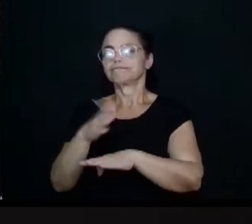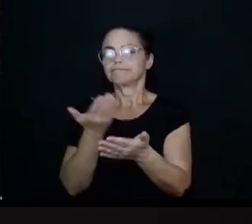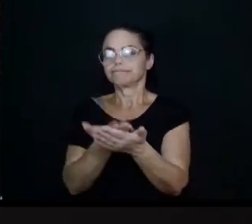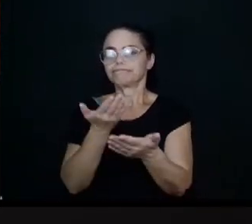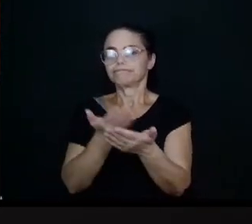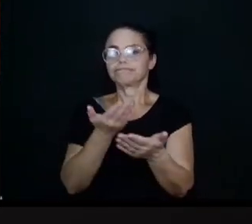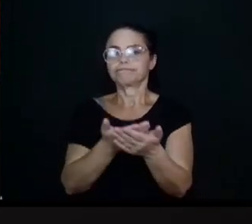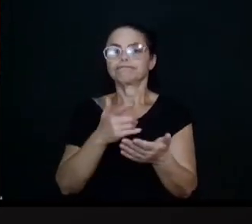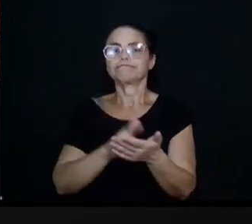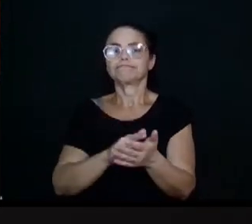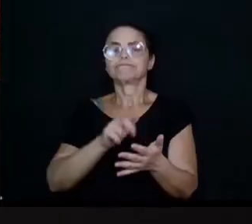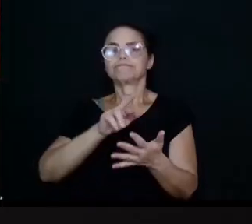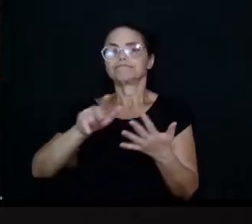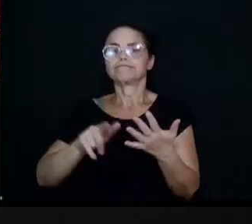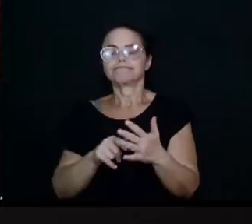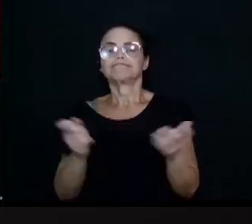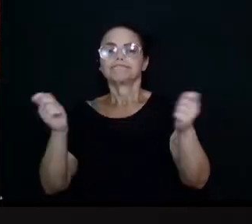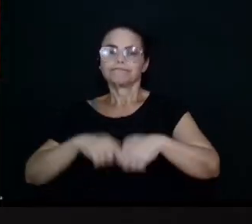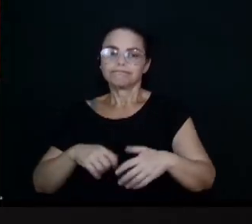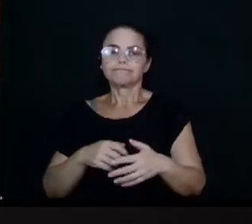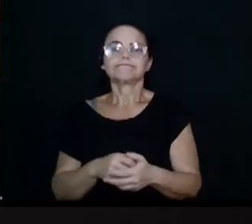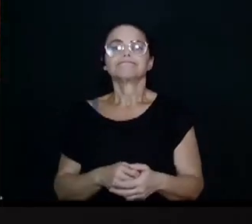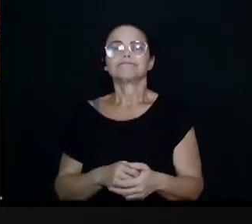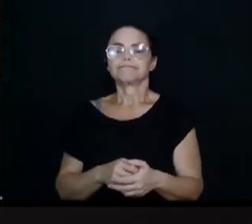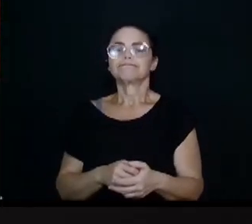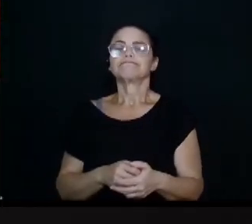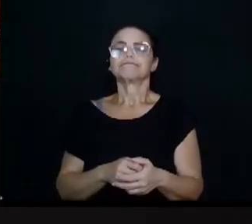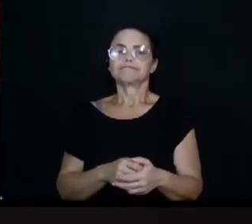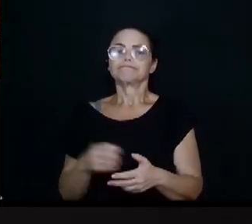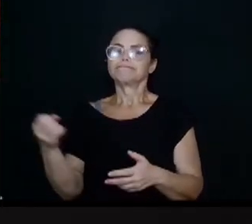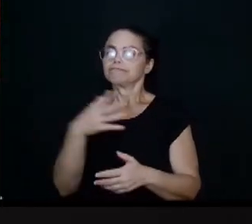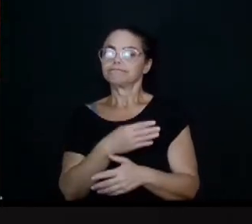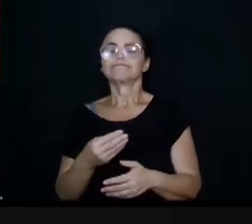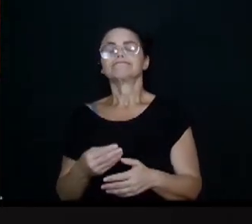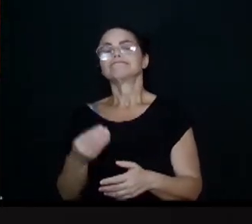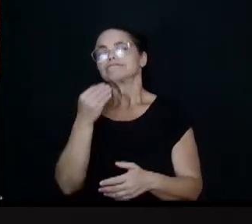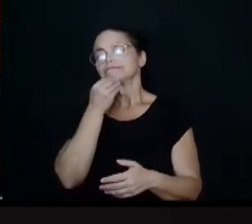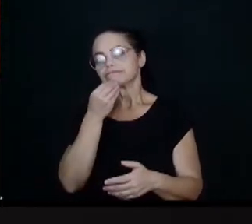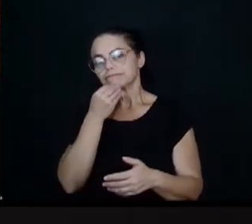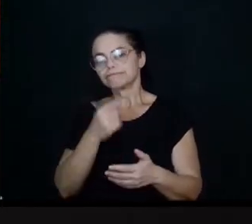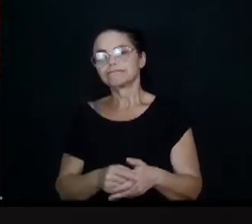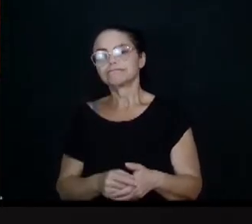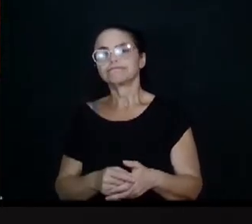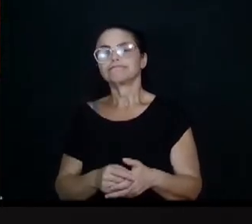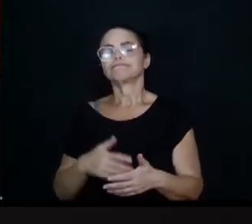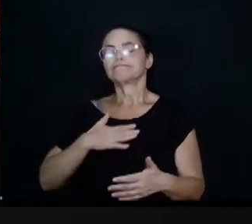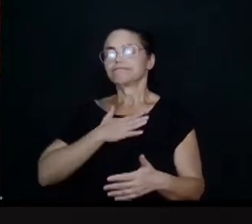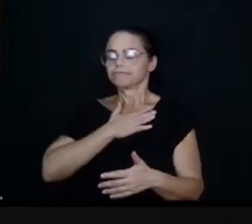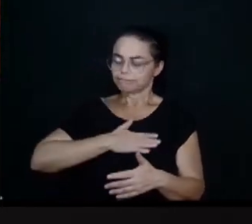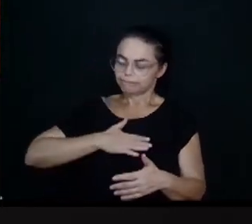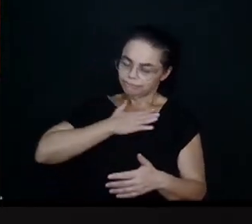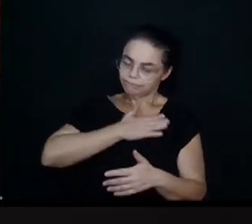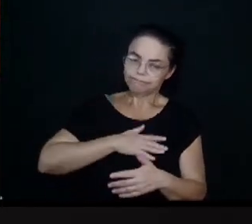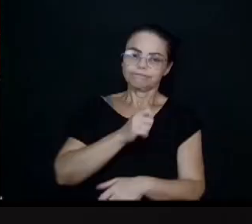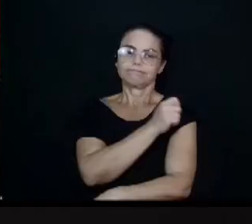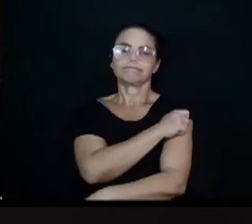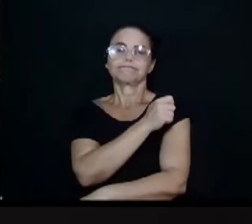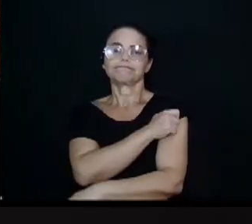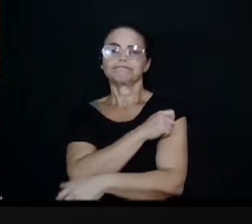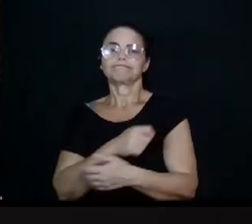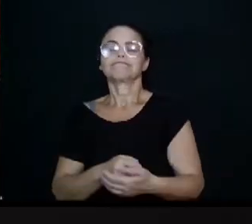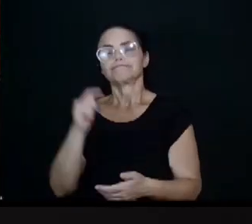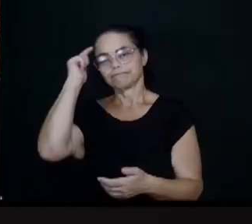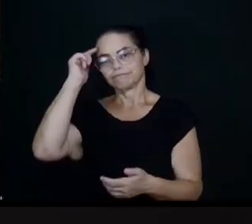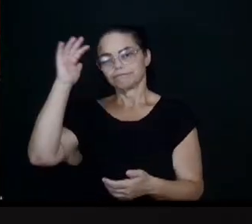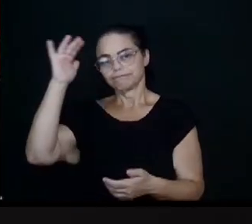outras possibilidades e talvez essas novas possibilidades agradem mais o aluno do que aquela que ele imaginava que ele